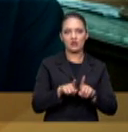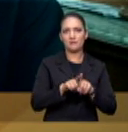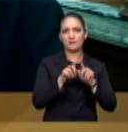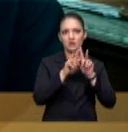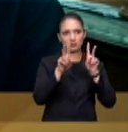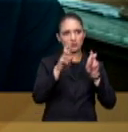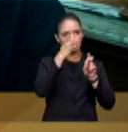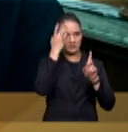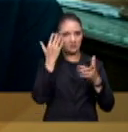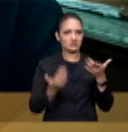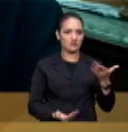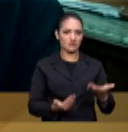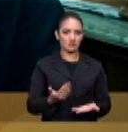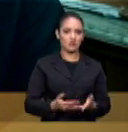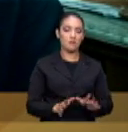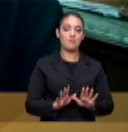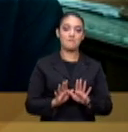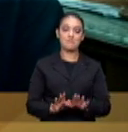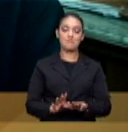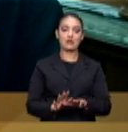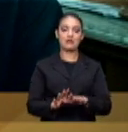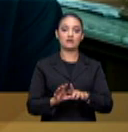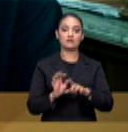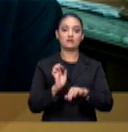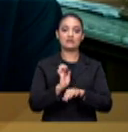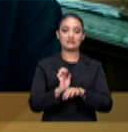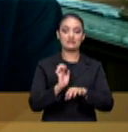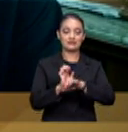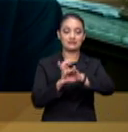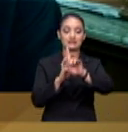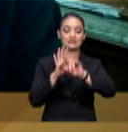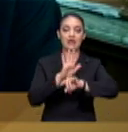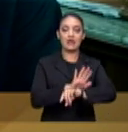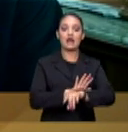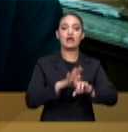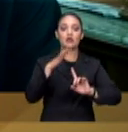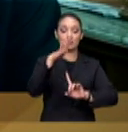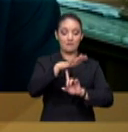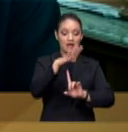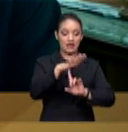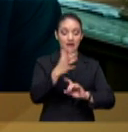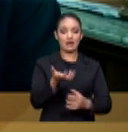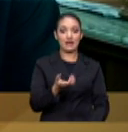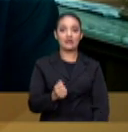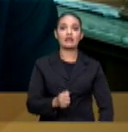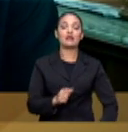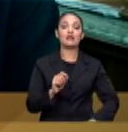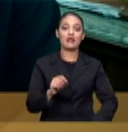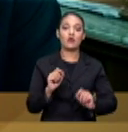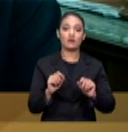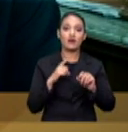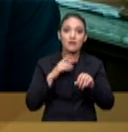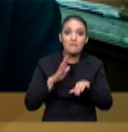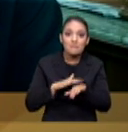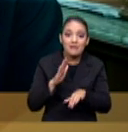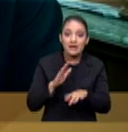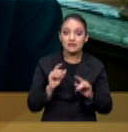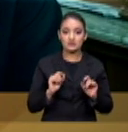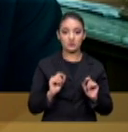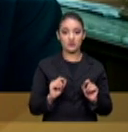Não é isso. O que o Estado do Paraná, autor, quer é um pouco mais, é